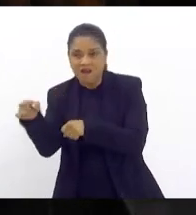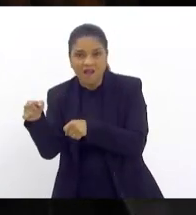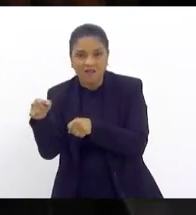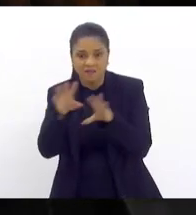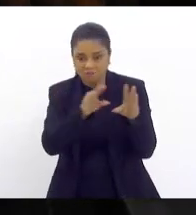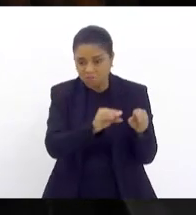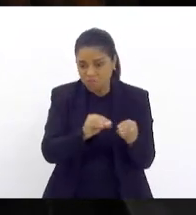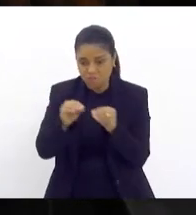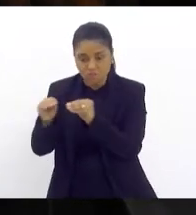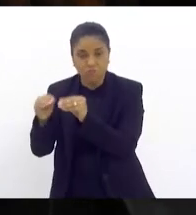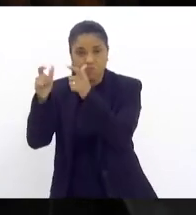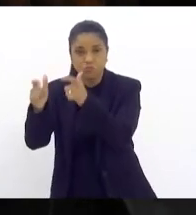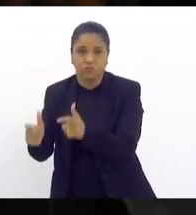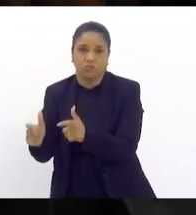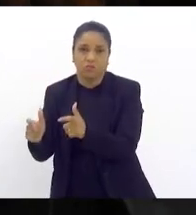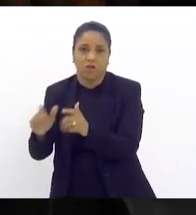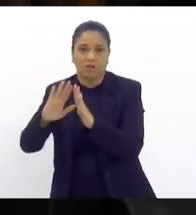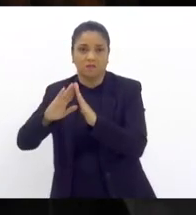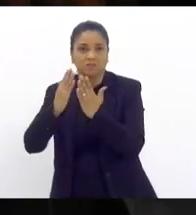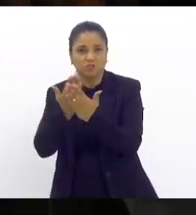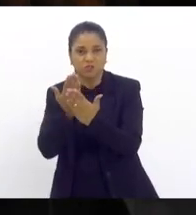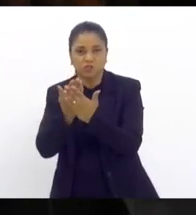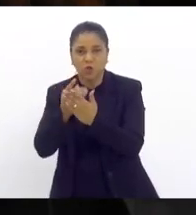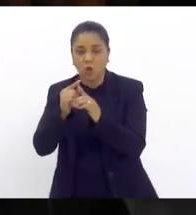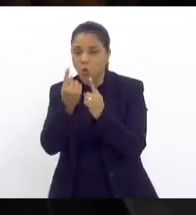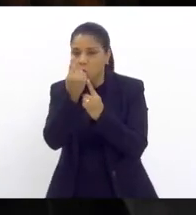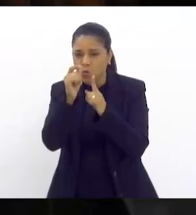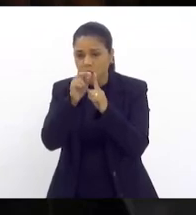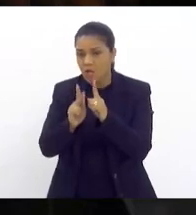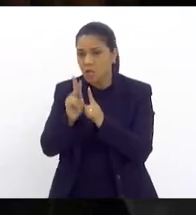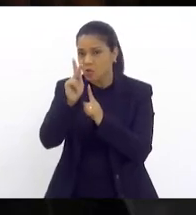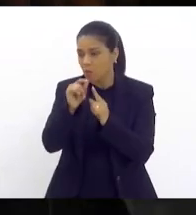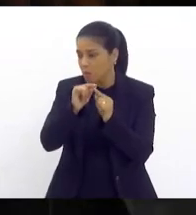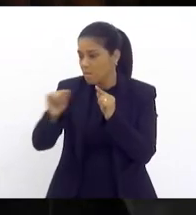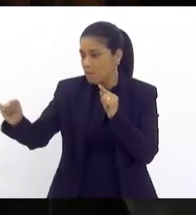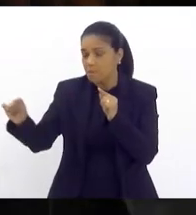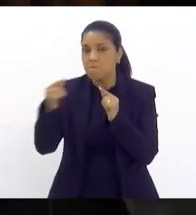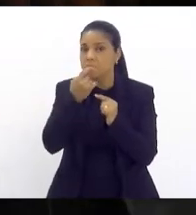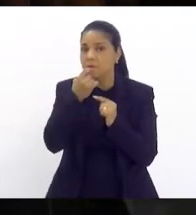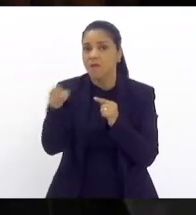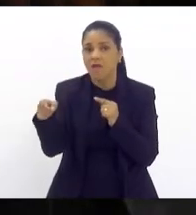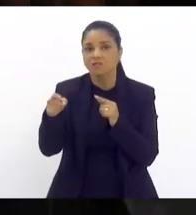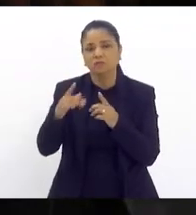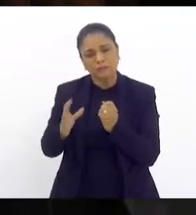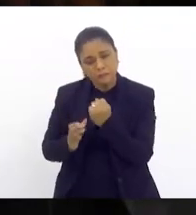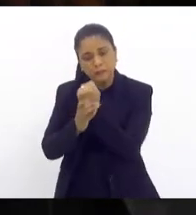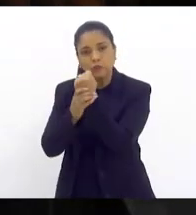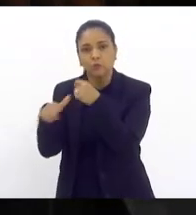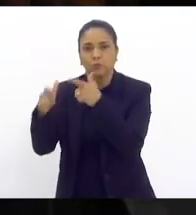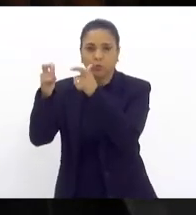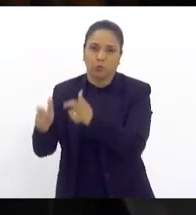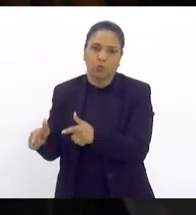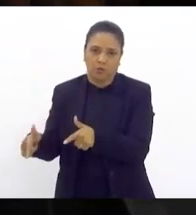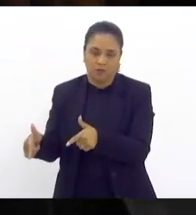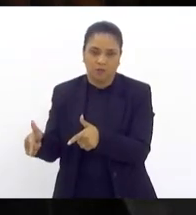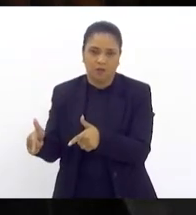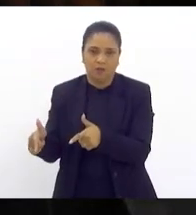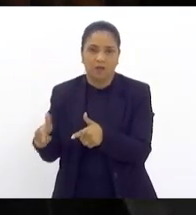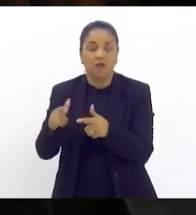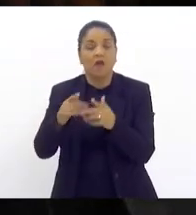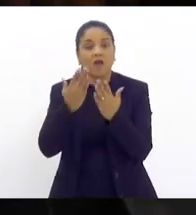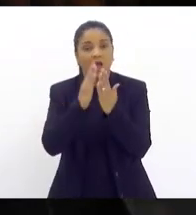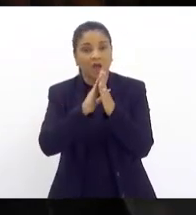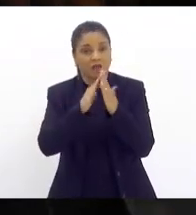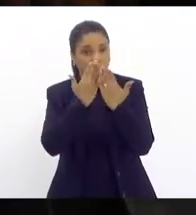menos de um quilômetro numa área muito mais segura muito mais acessível muito mais adequada mas essa escola Estela Matutina